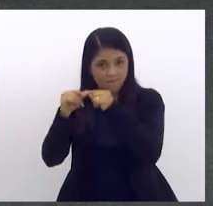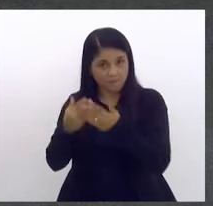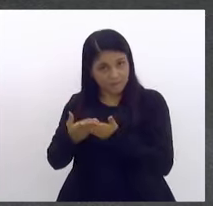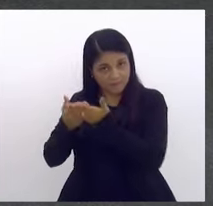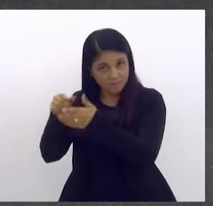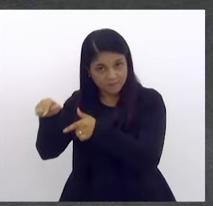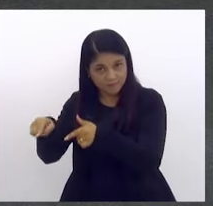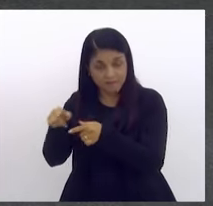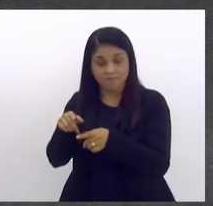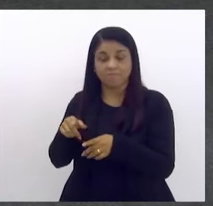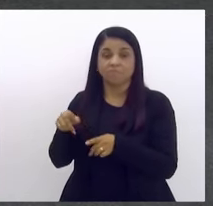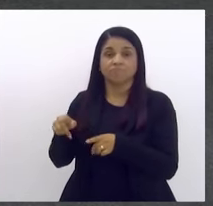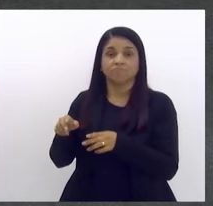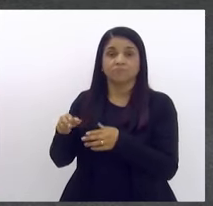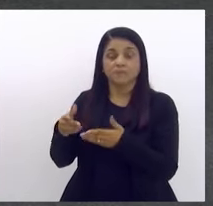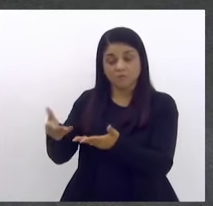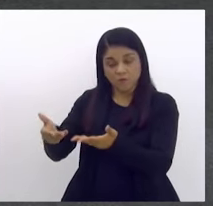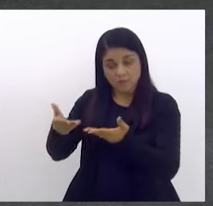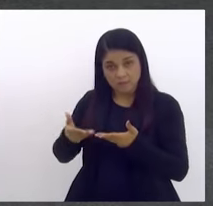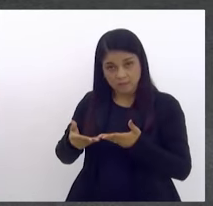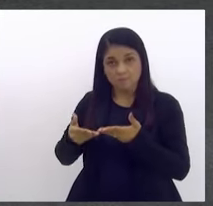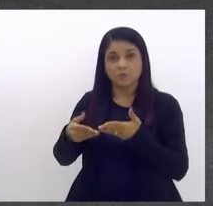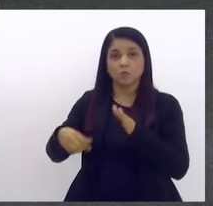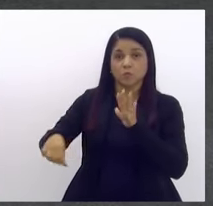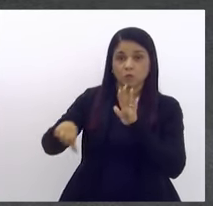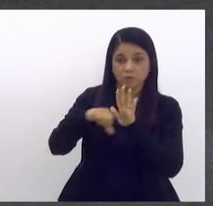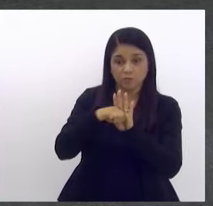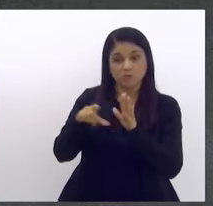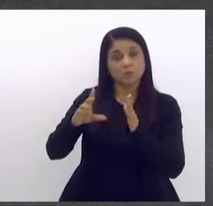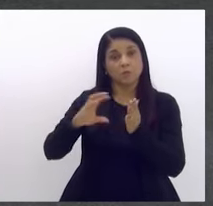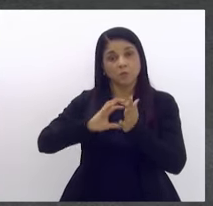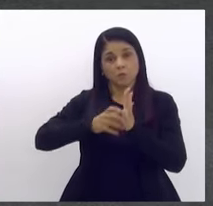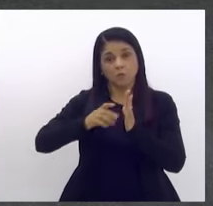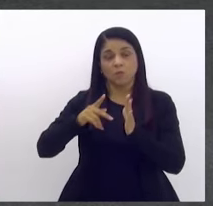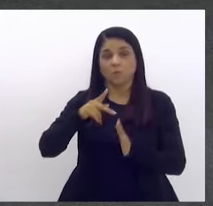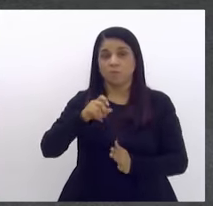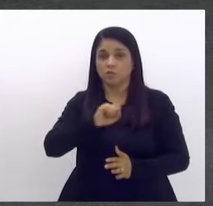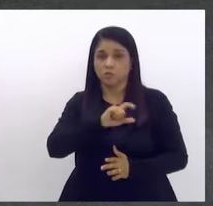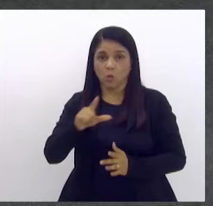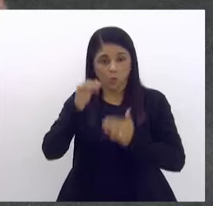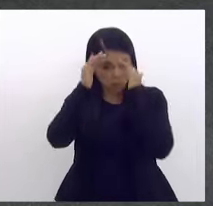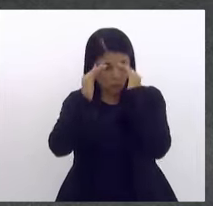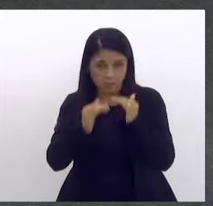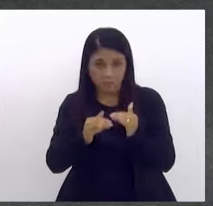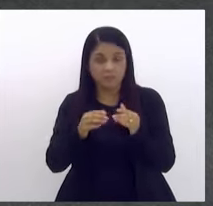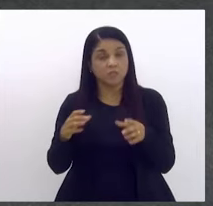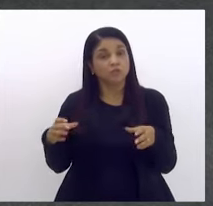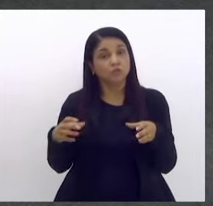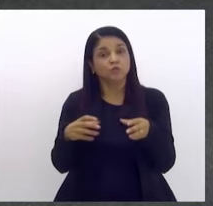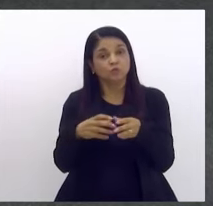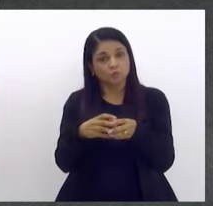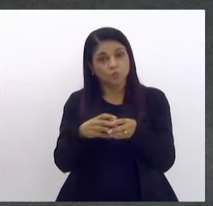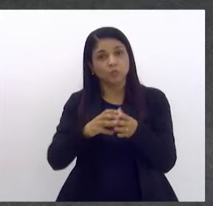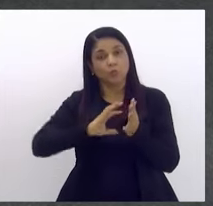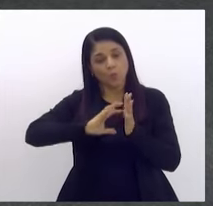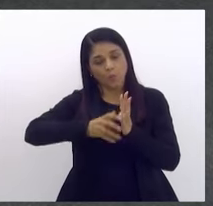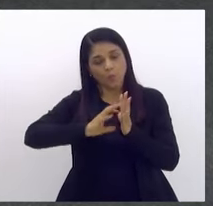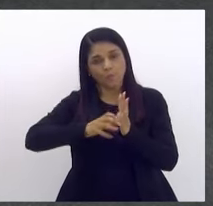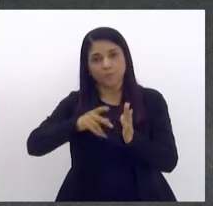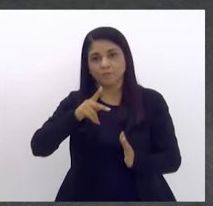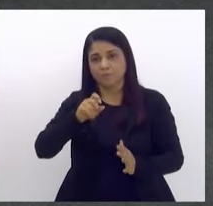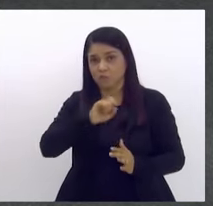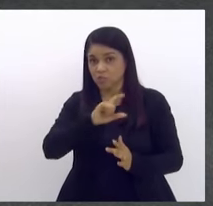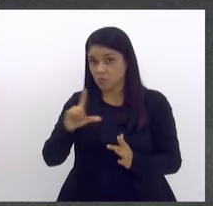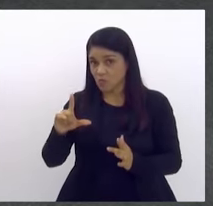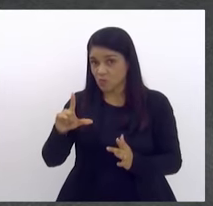que não respeita a propriedade privada, também do PSOL, e juntos com a família PSOL, juntos com a bancada do